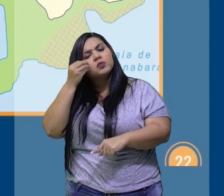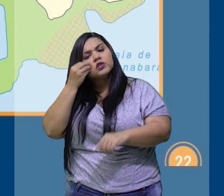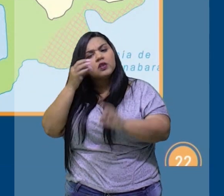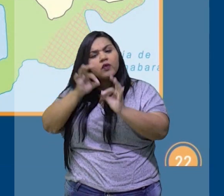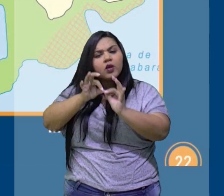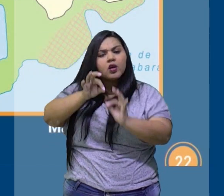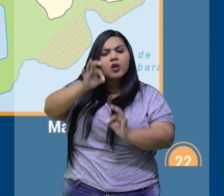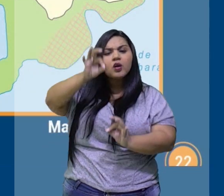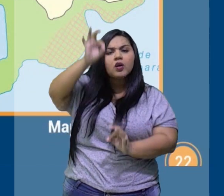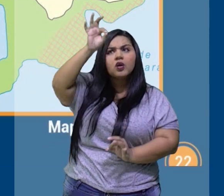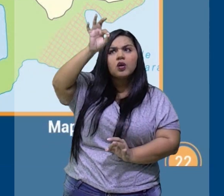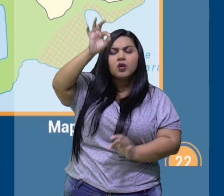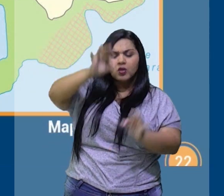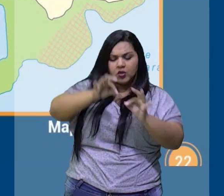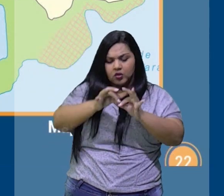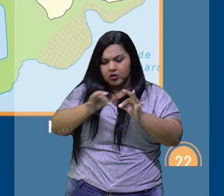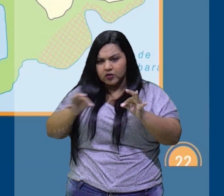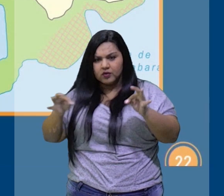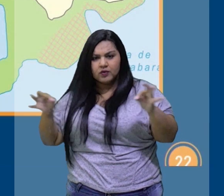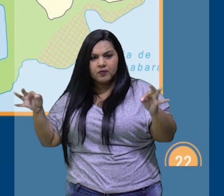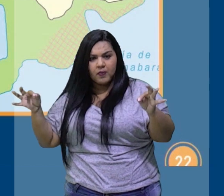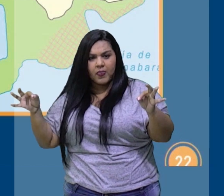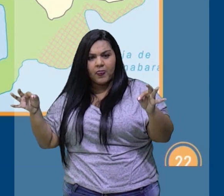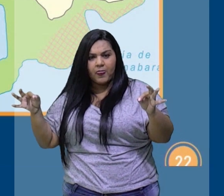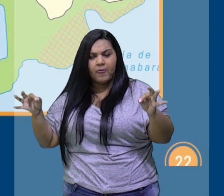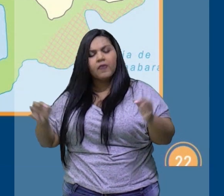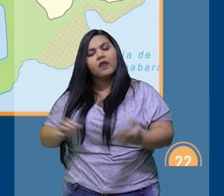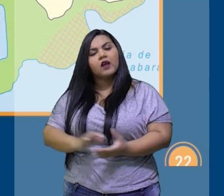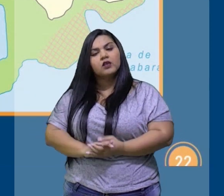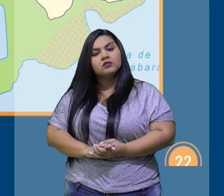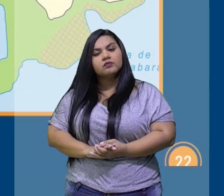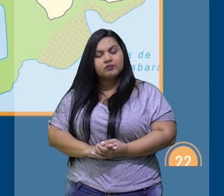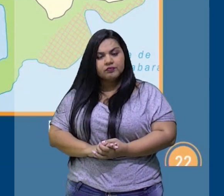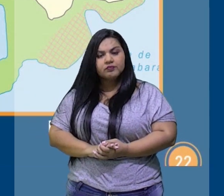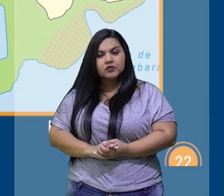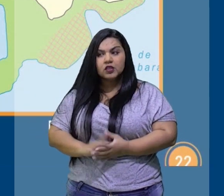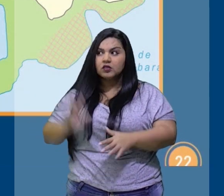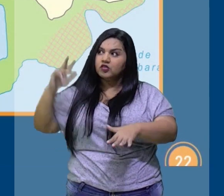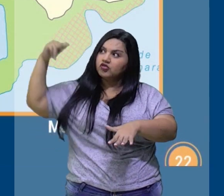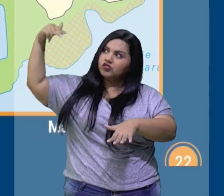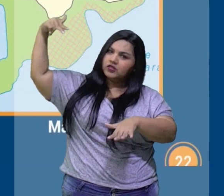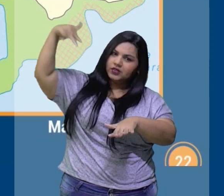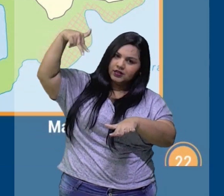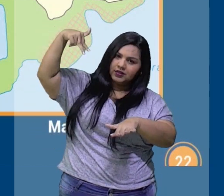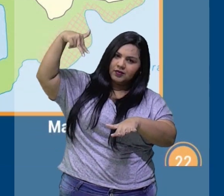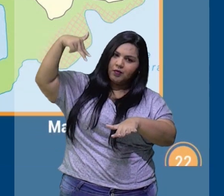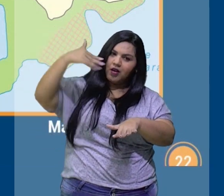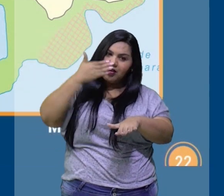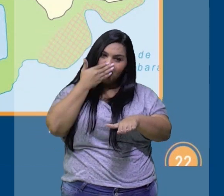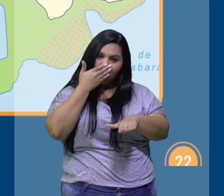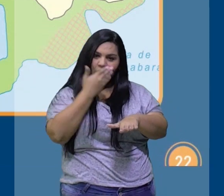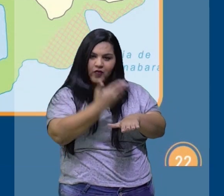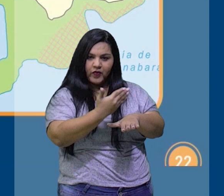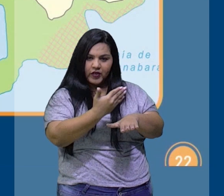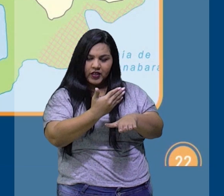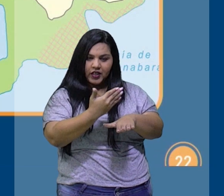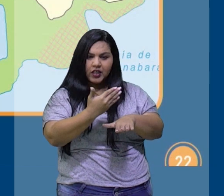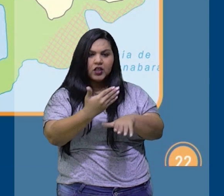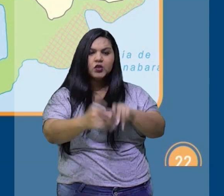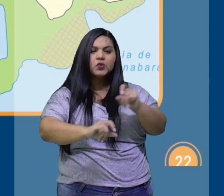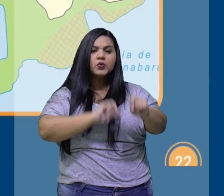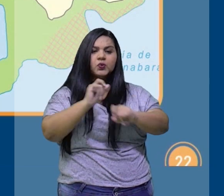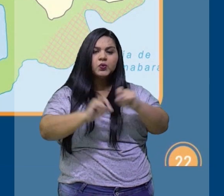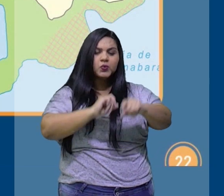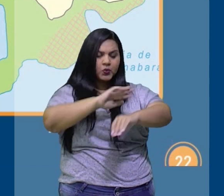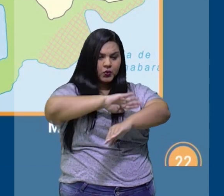ali na imagem anterior, que a gente já pegou uma imagem frontal, né? Uma imagem de frente ali do Pão de Açúcar, né?